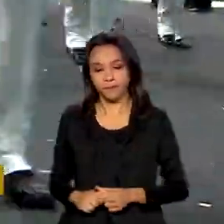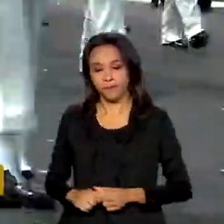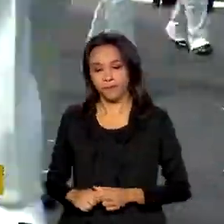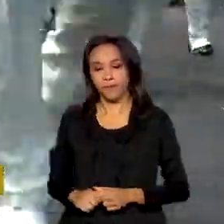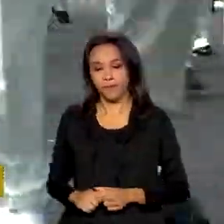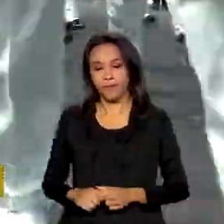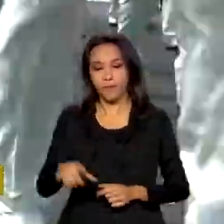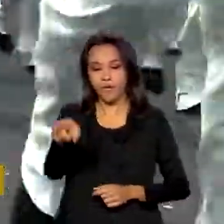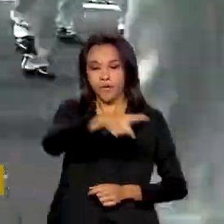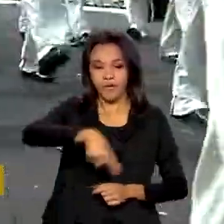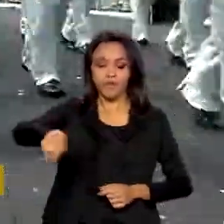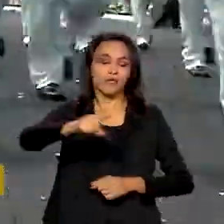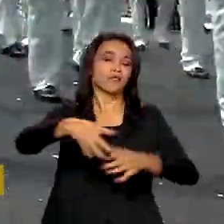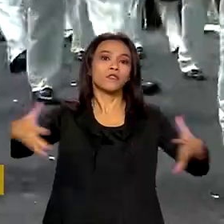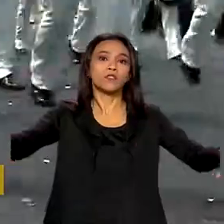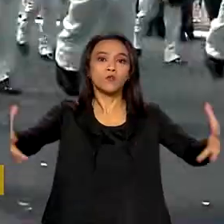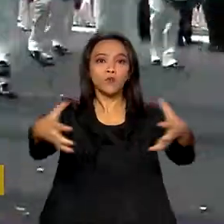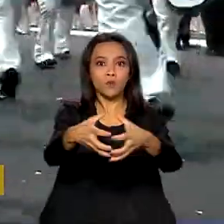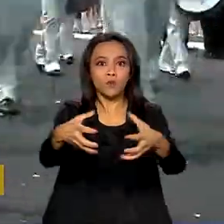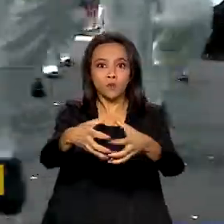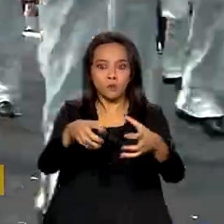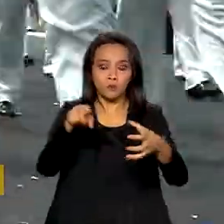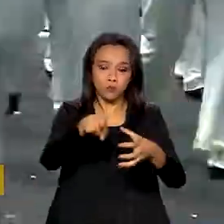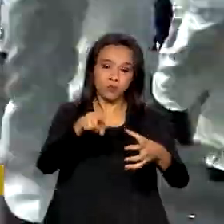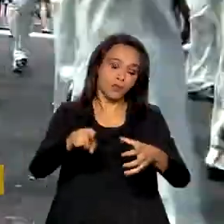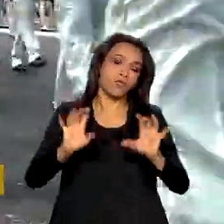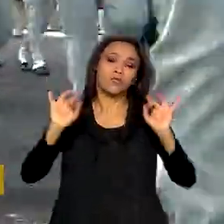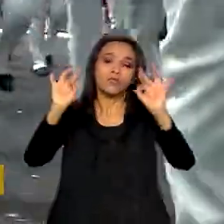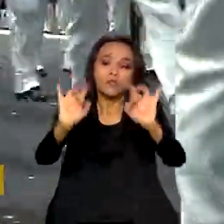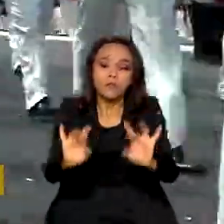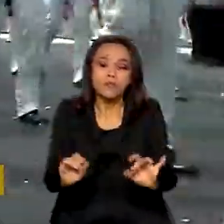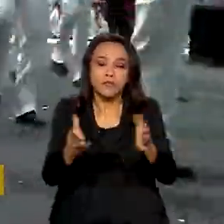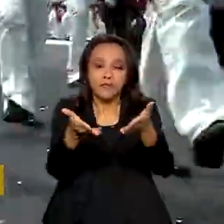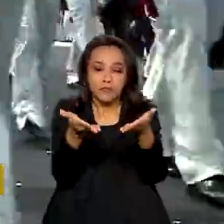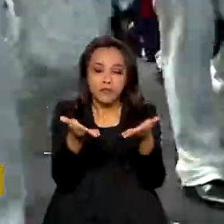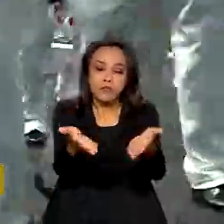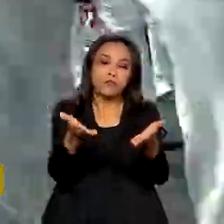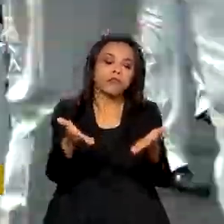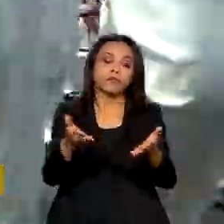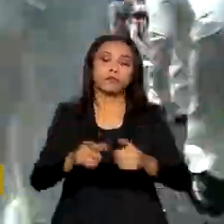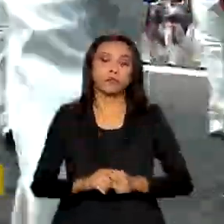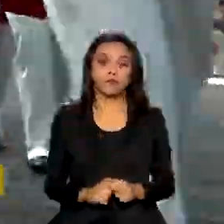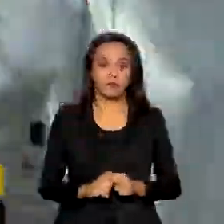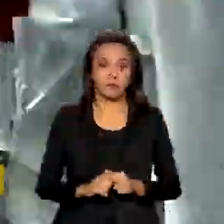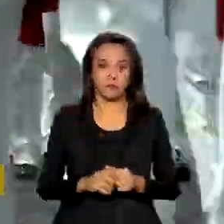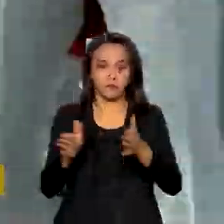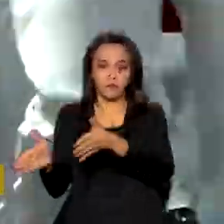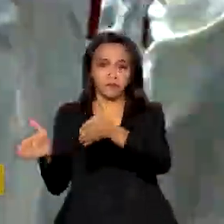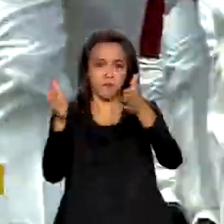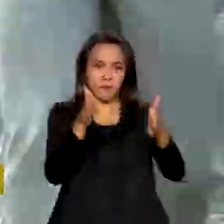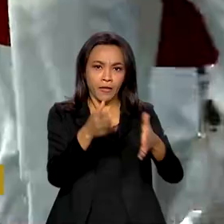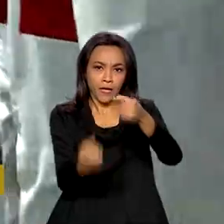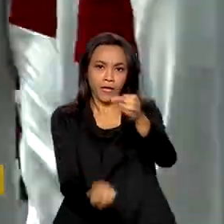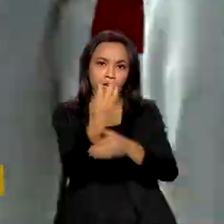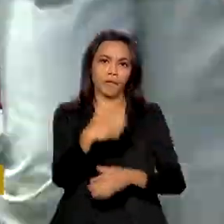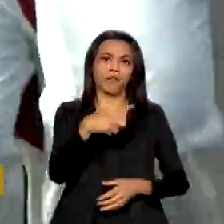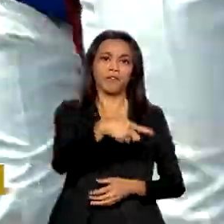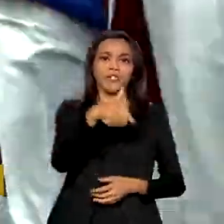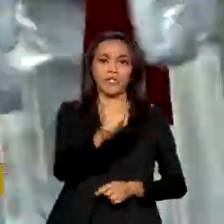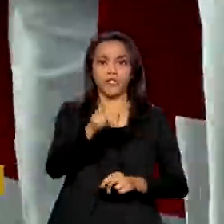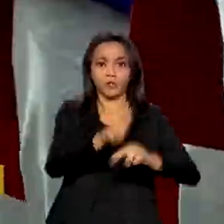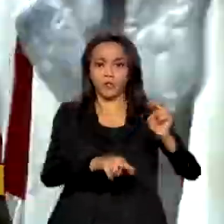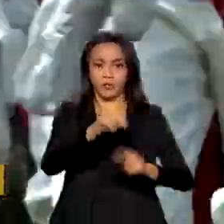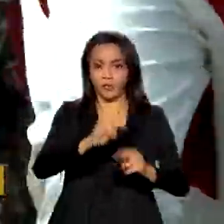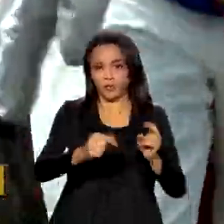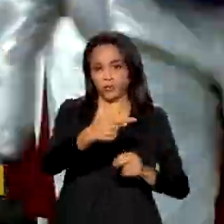Desfila agora o grupamento de tropas especiais do Exército, o Comando de Operações Especiais. Foi criado em 27 de junho de